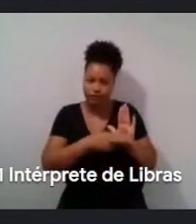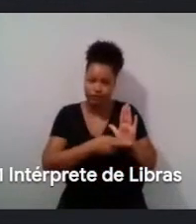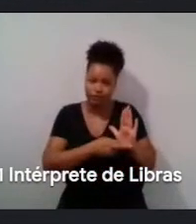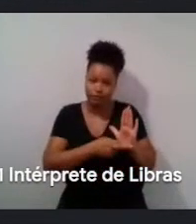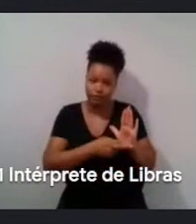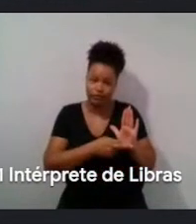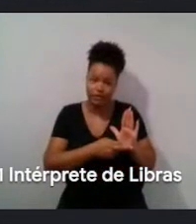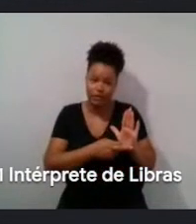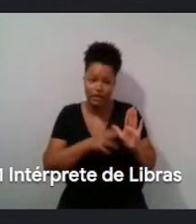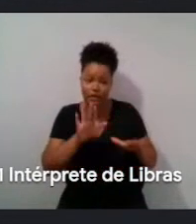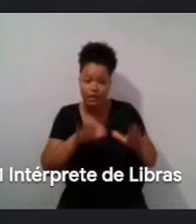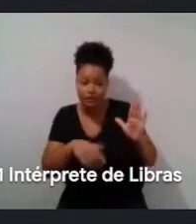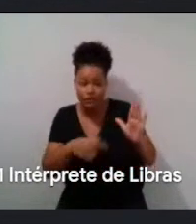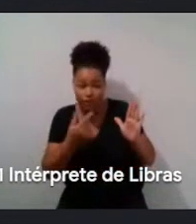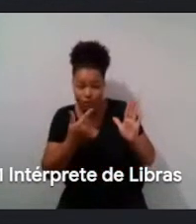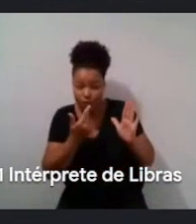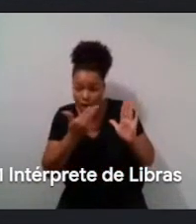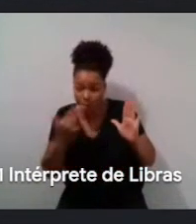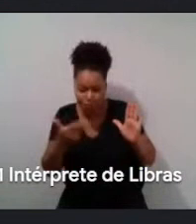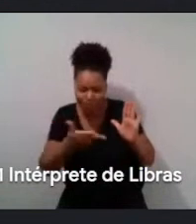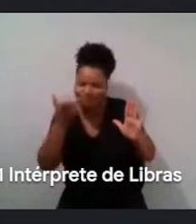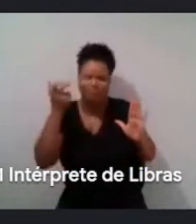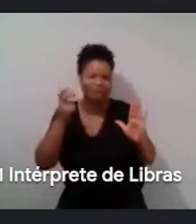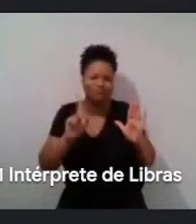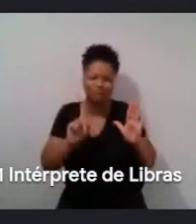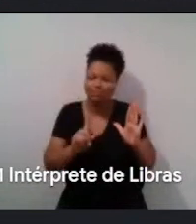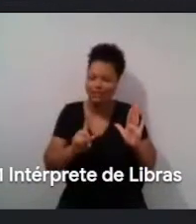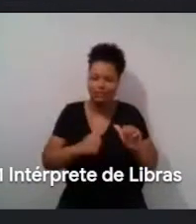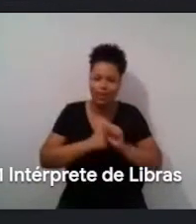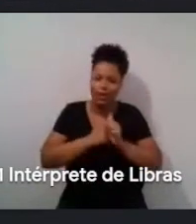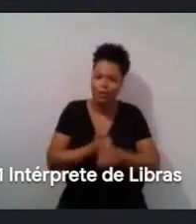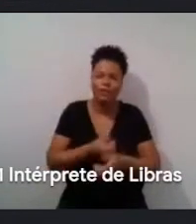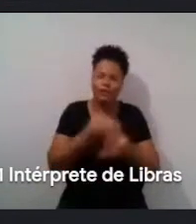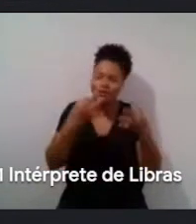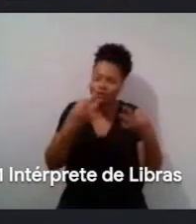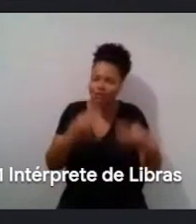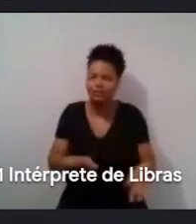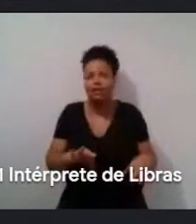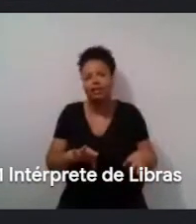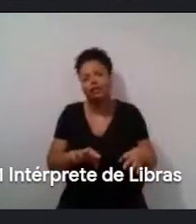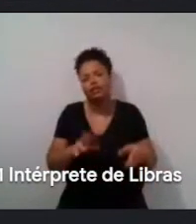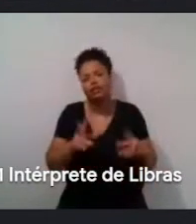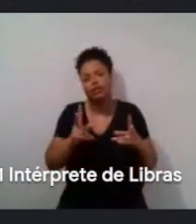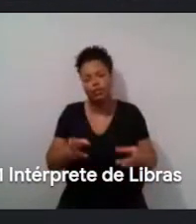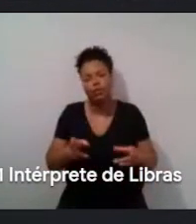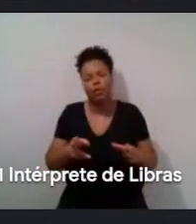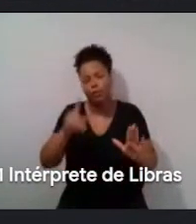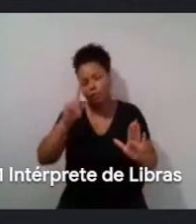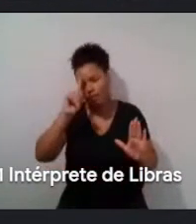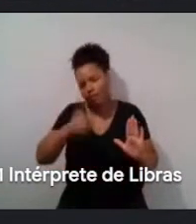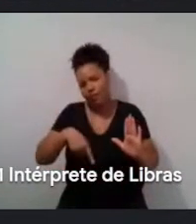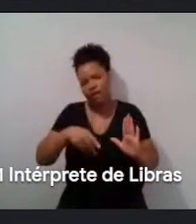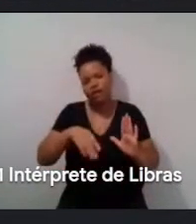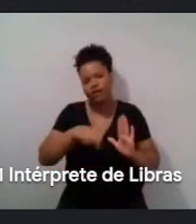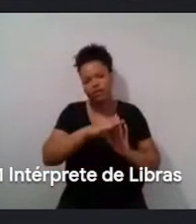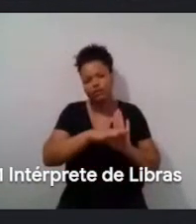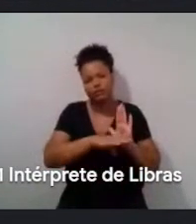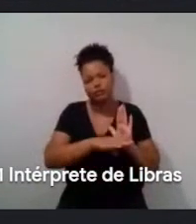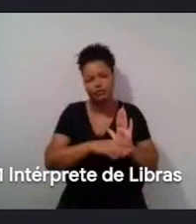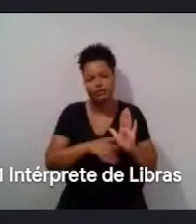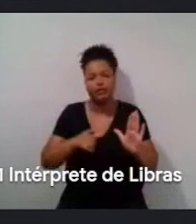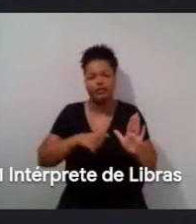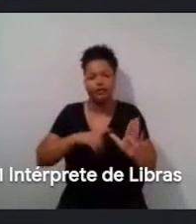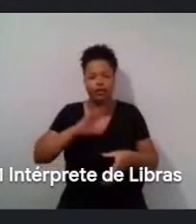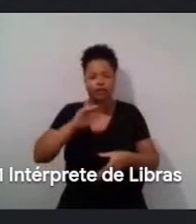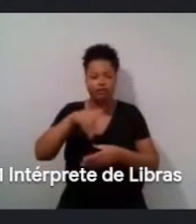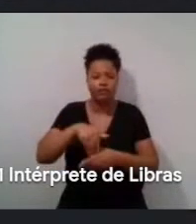foi percebido, não foi acompanhado devidamente como manda o regimento. Tem o voto médio também, né, que nós temos